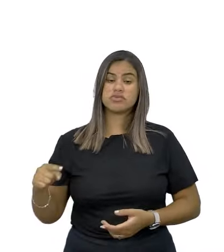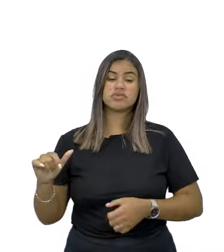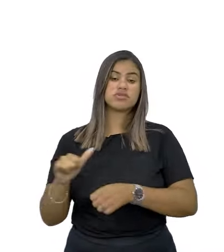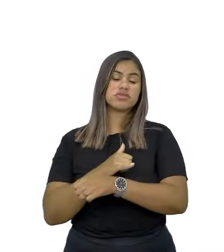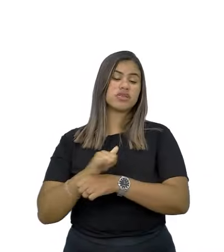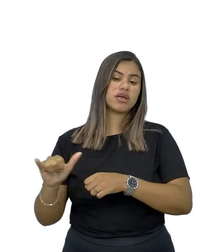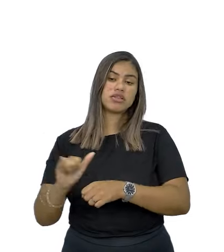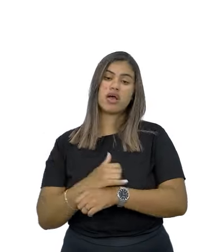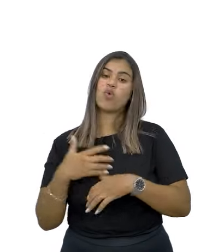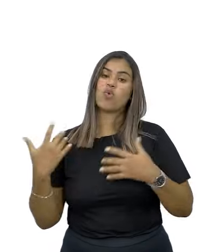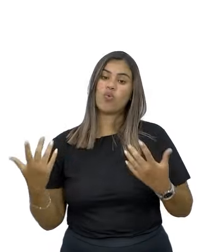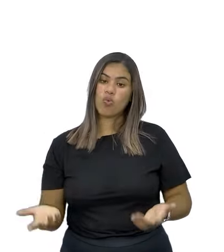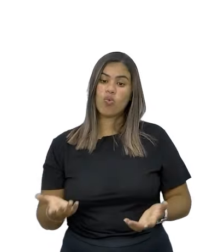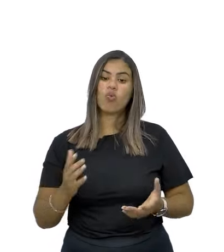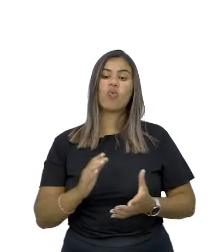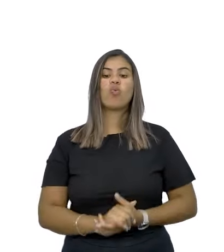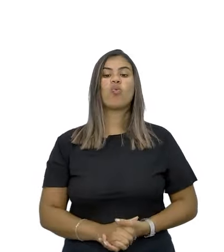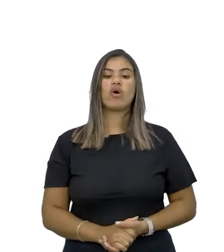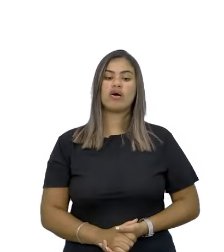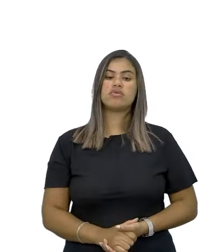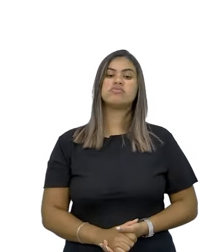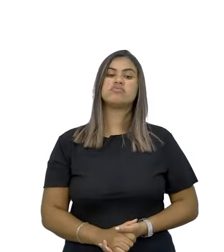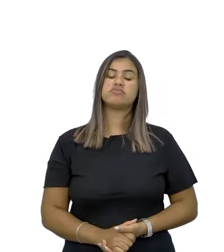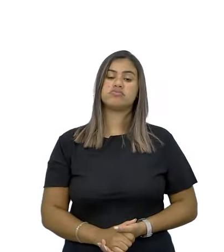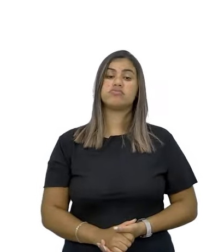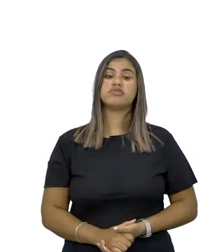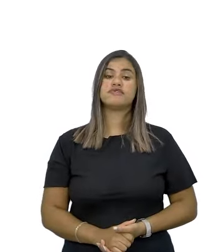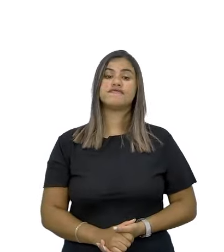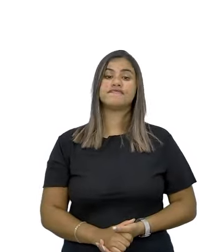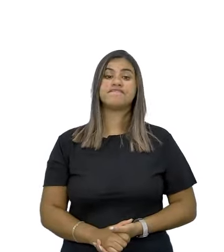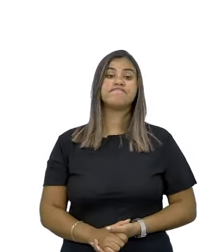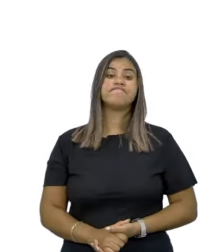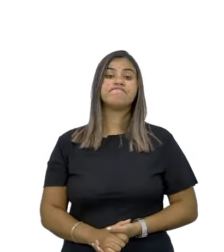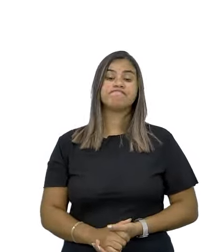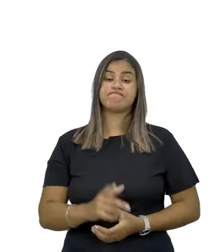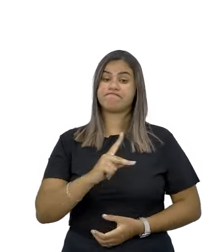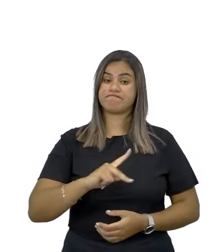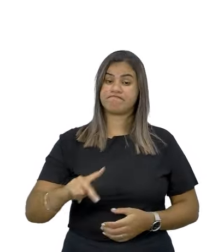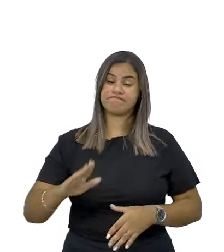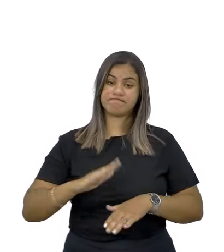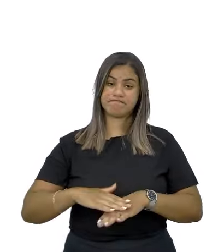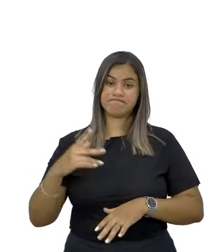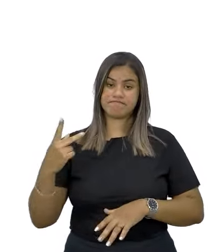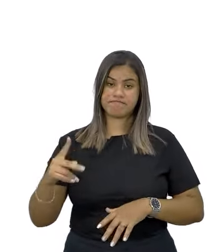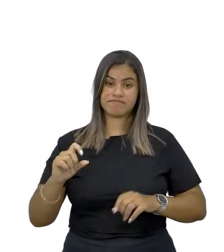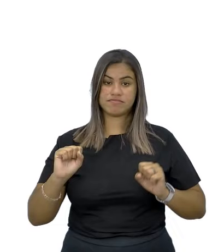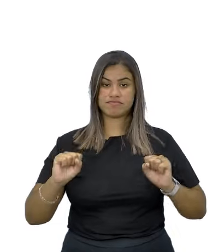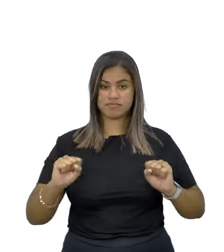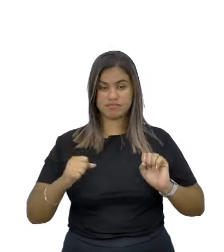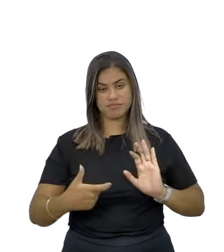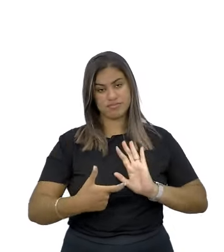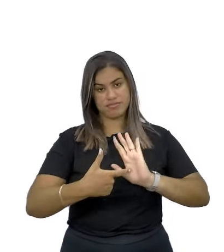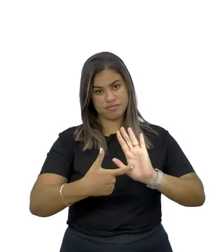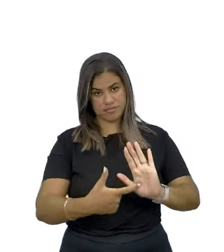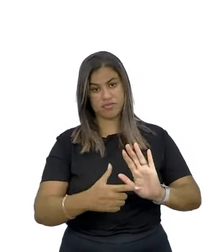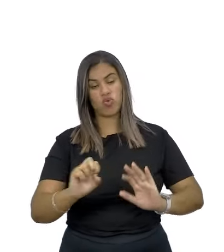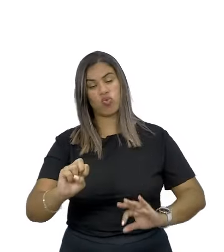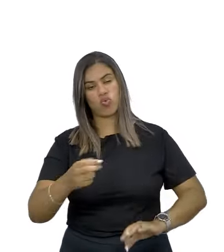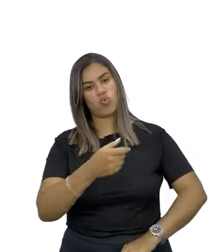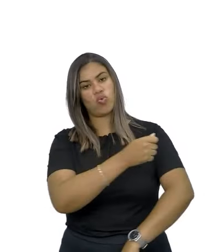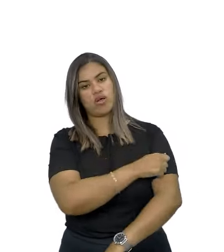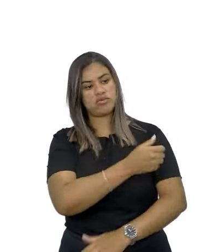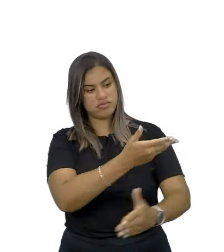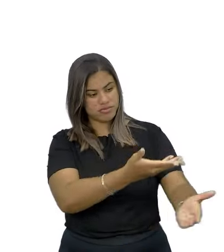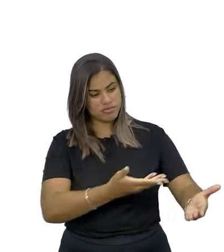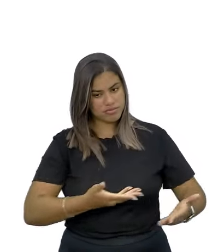estratégias, são as possíveis estratégias, mas ele tanto pode, ele mesmo, expor isso ao aluno,